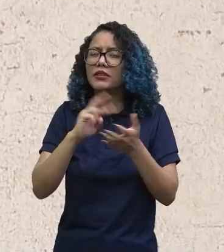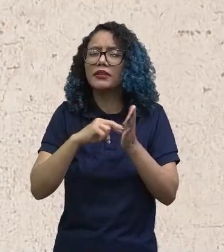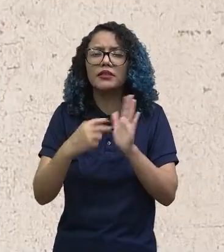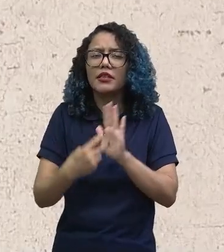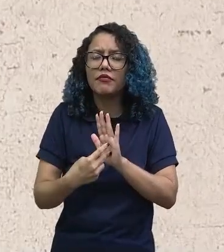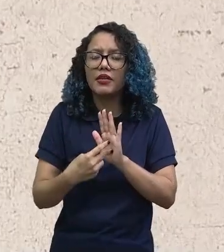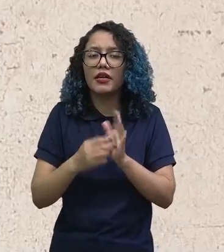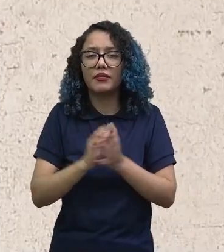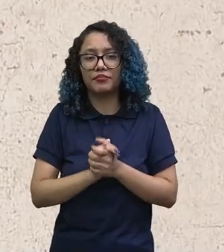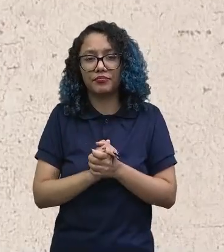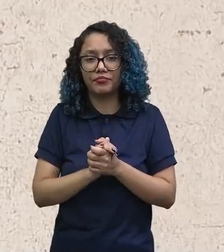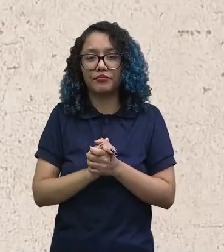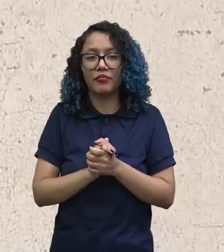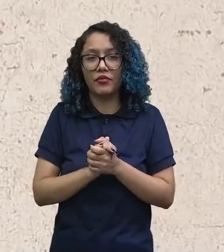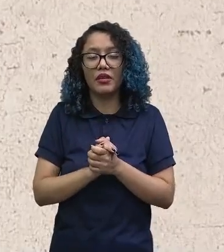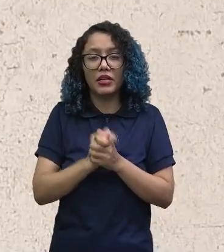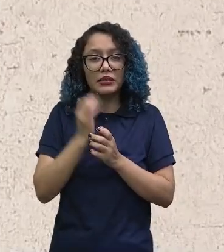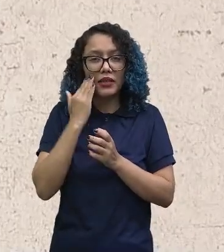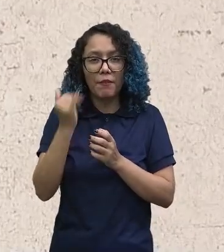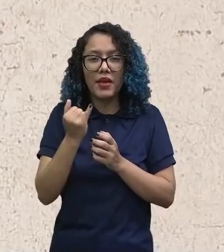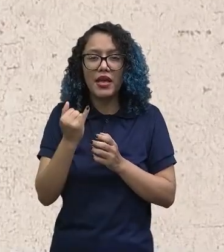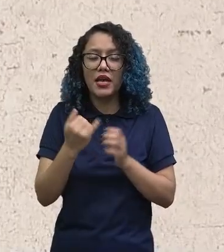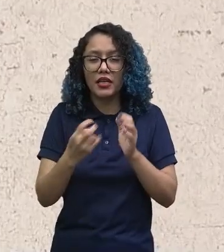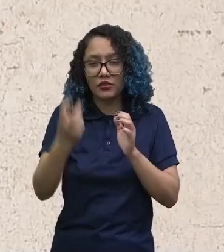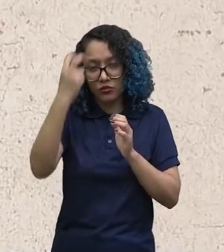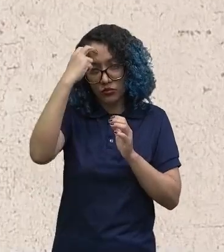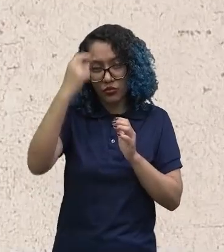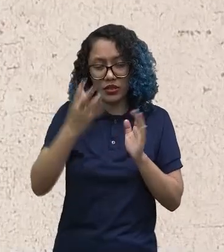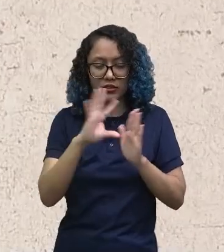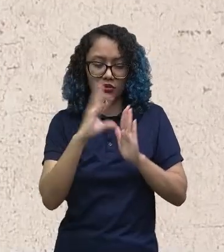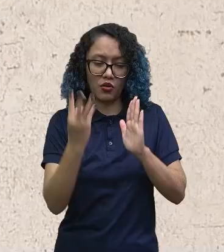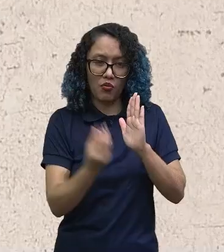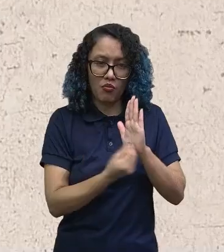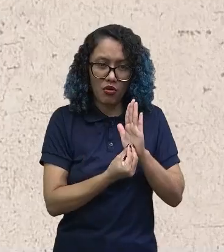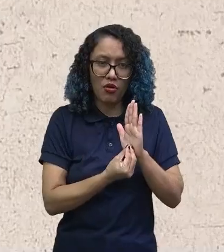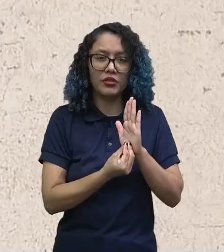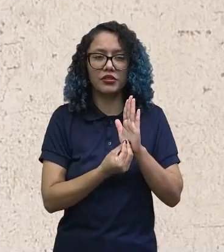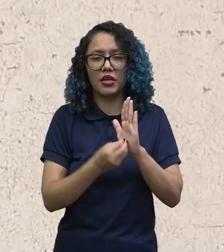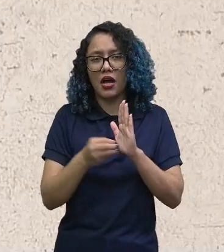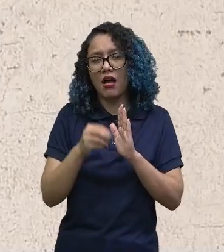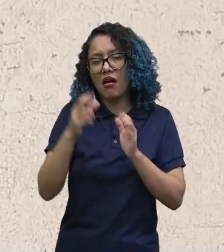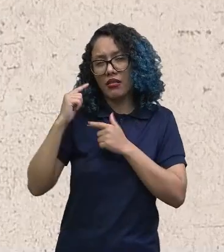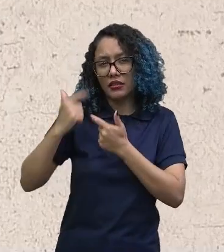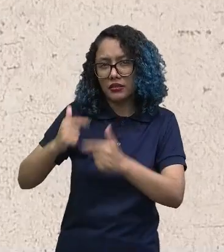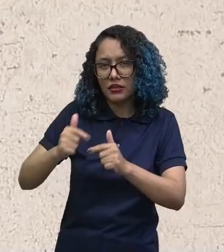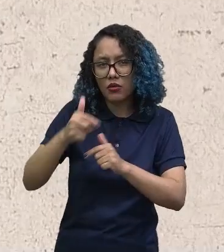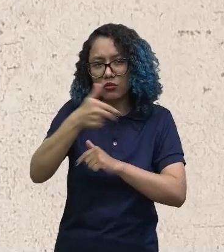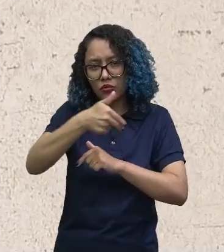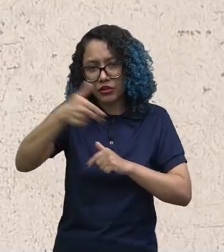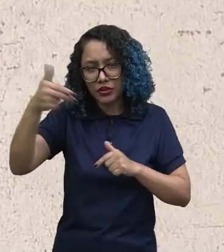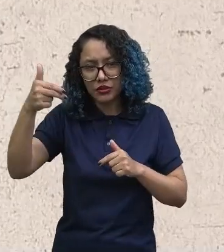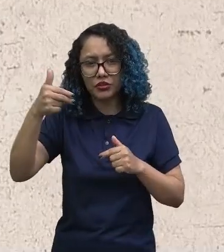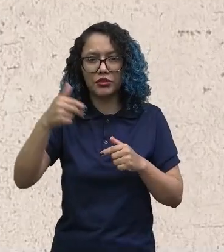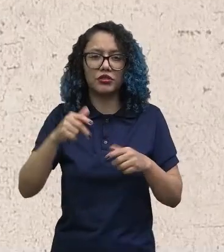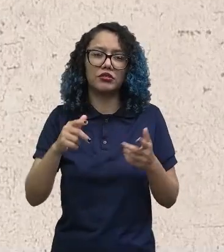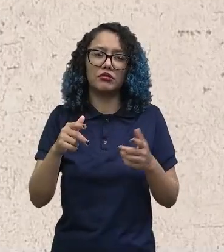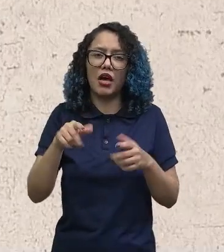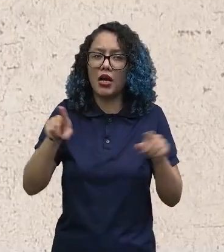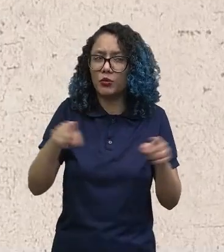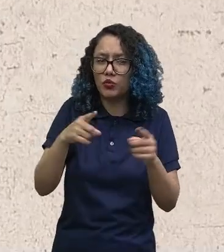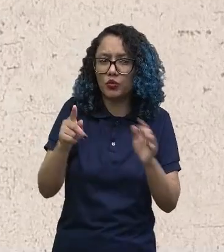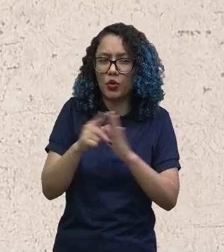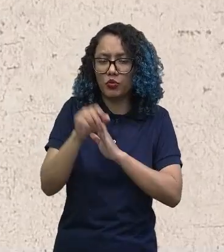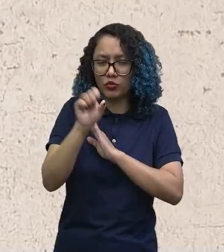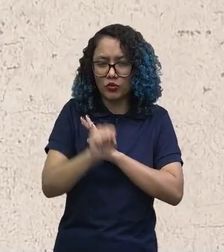a importância das culturas quilombolas, das tradições nordestinas, da musicalidade do